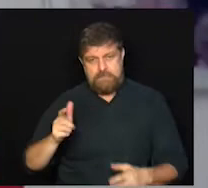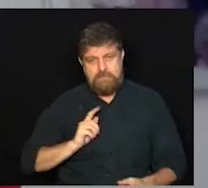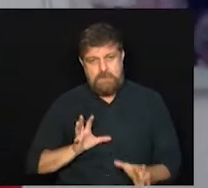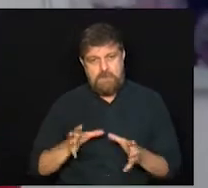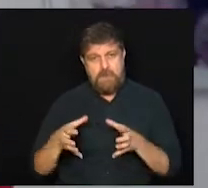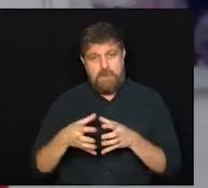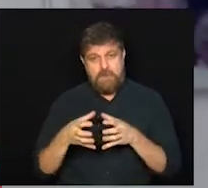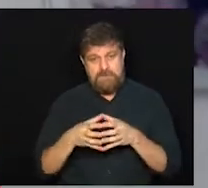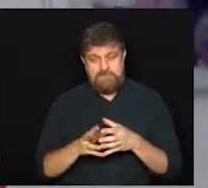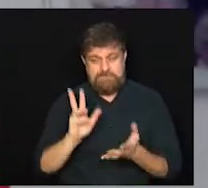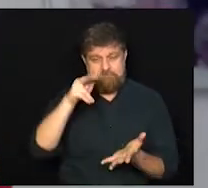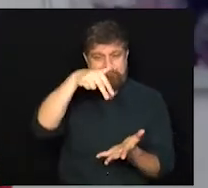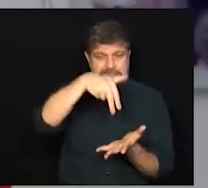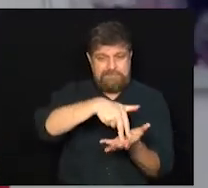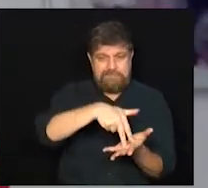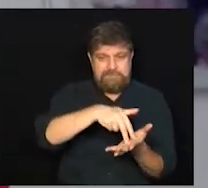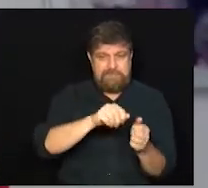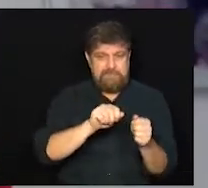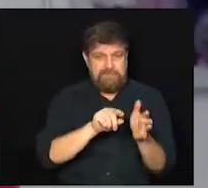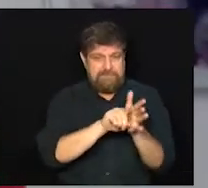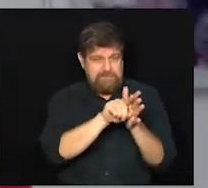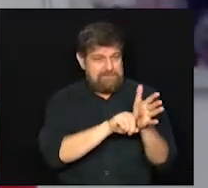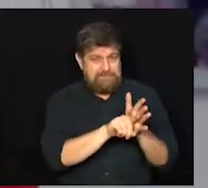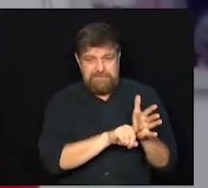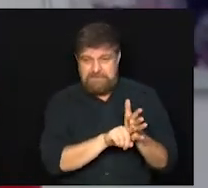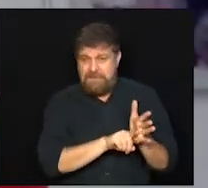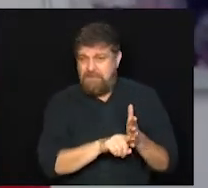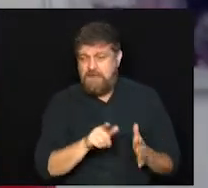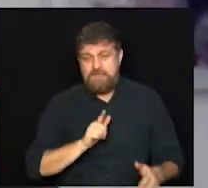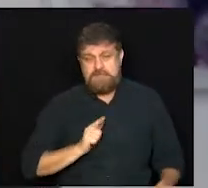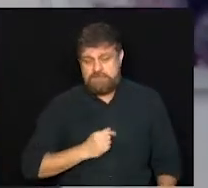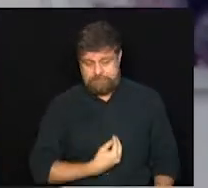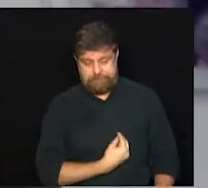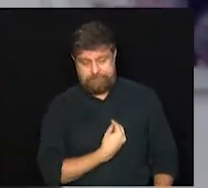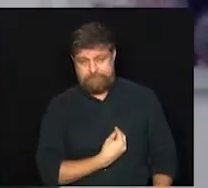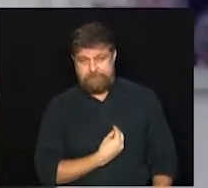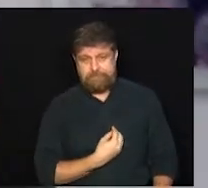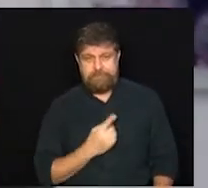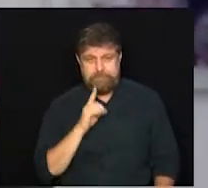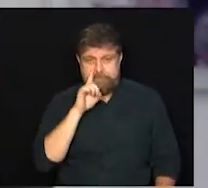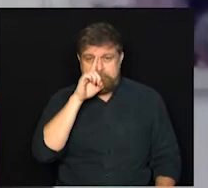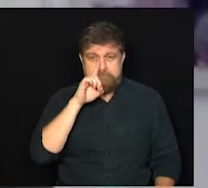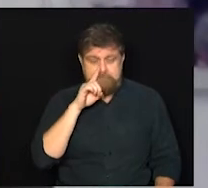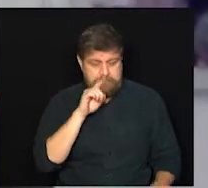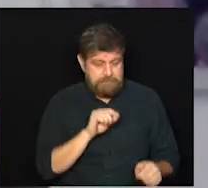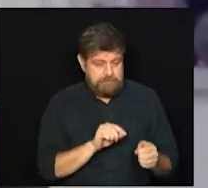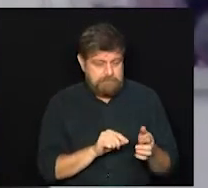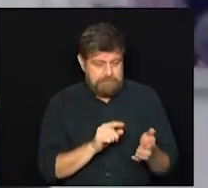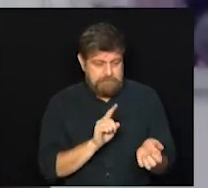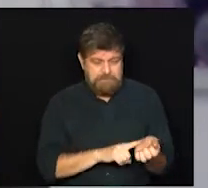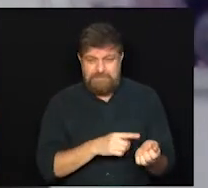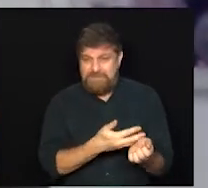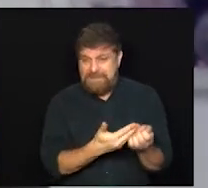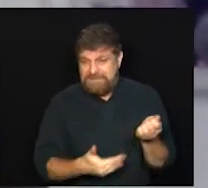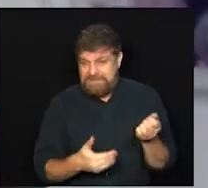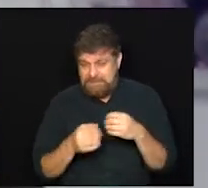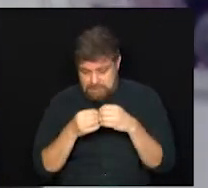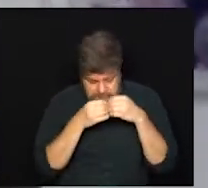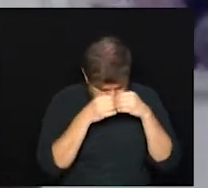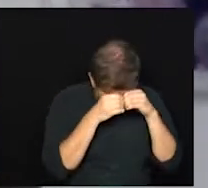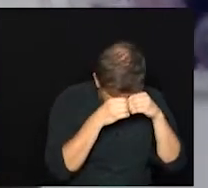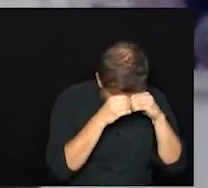na Unicamp, porque tinha que fazer os exames, né, da própria, não só de pesquisa, mas até que nós começamos a